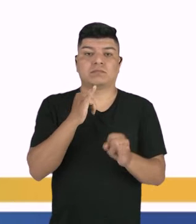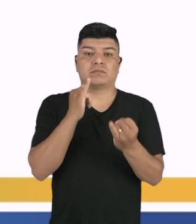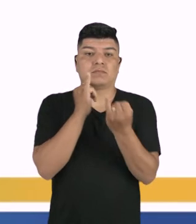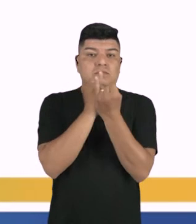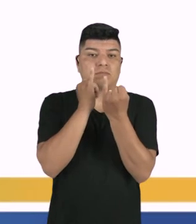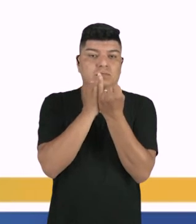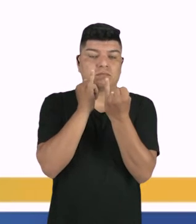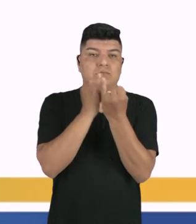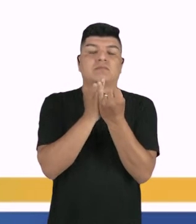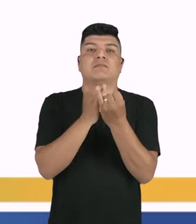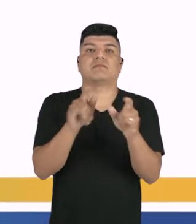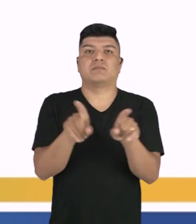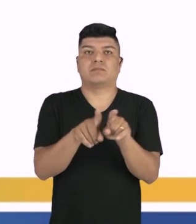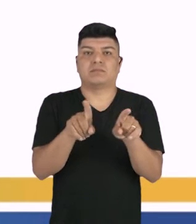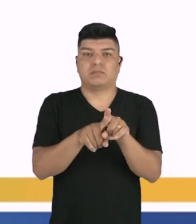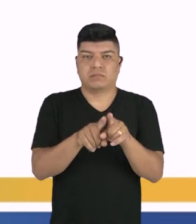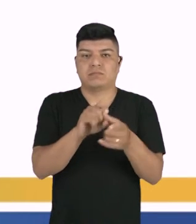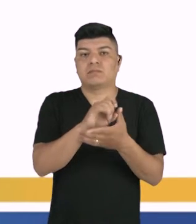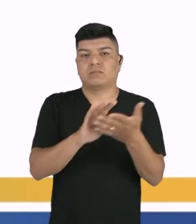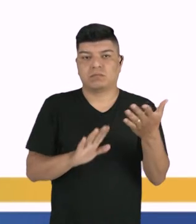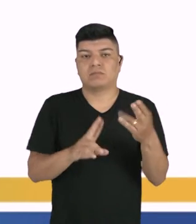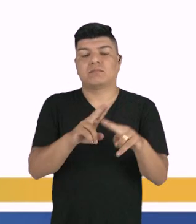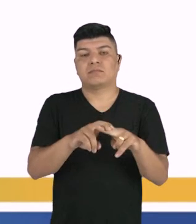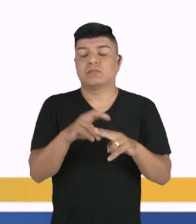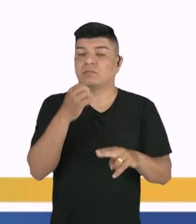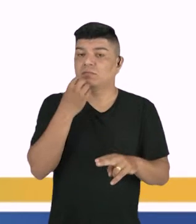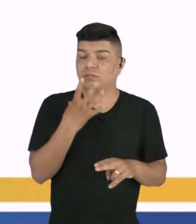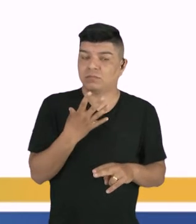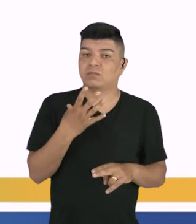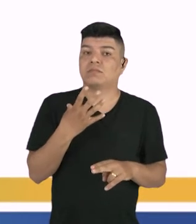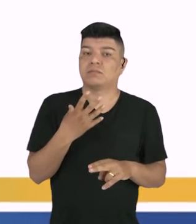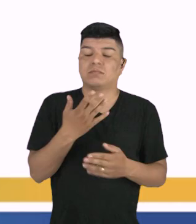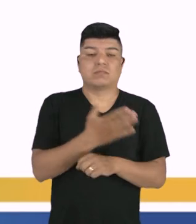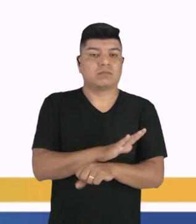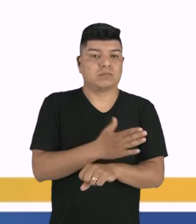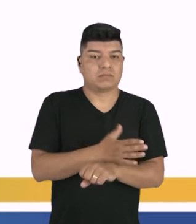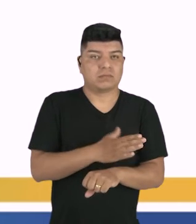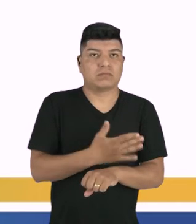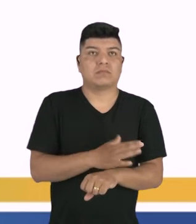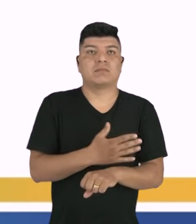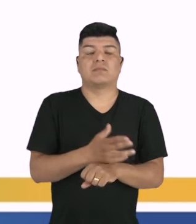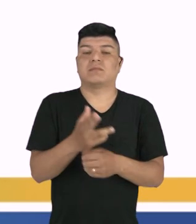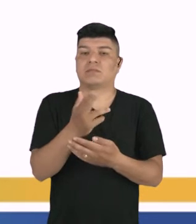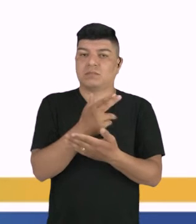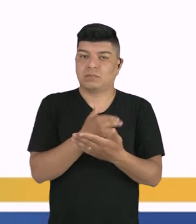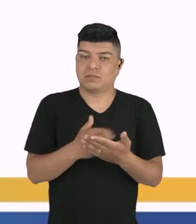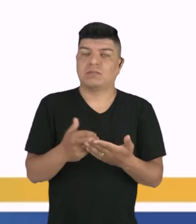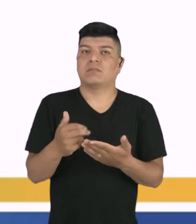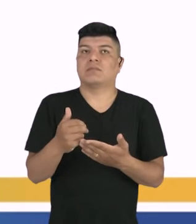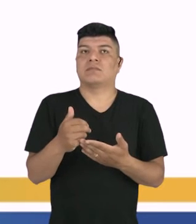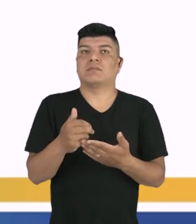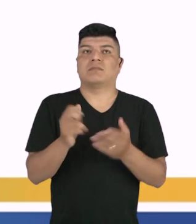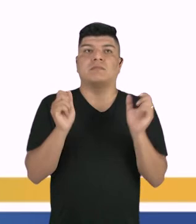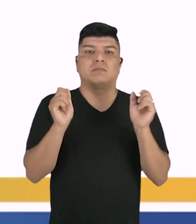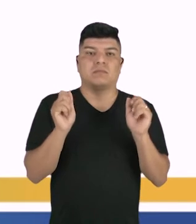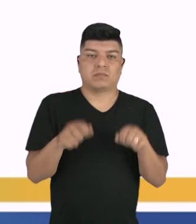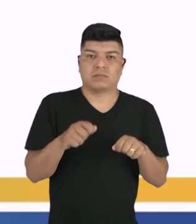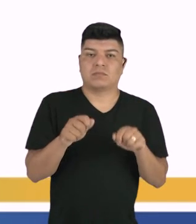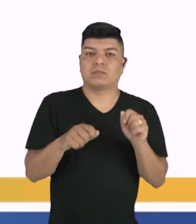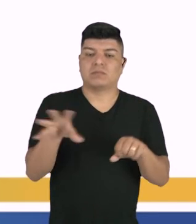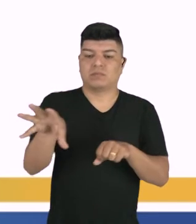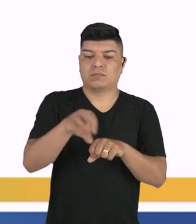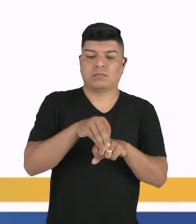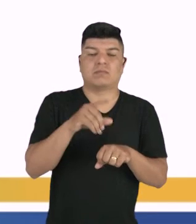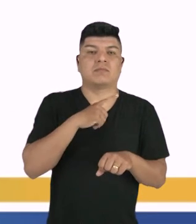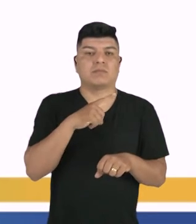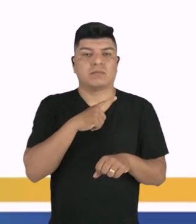com o ciclo trigonométrico, por isso que é bom nós treinarmos o desenho, né, para que a gente tenha mais